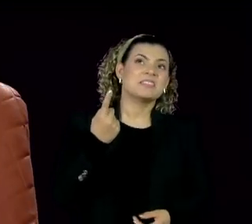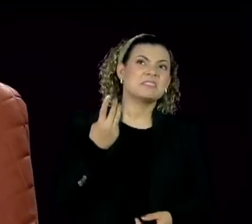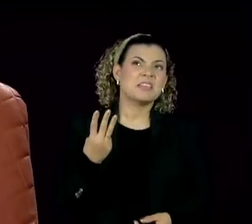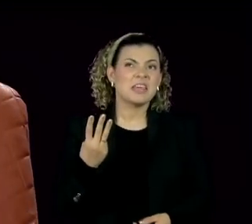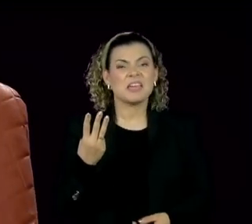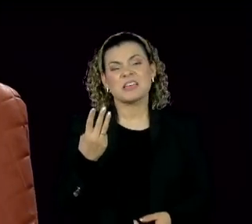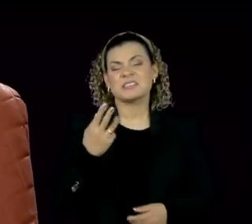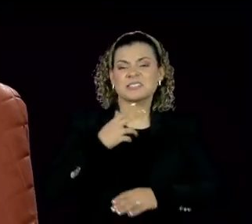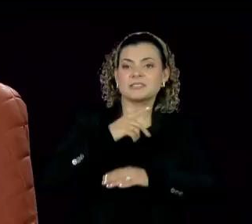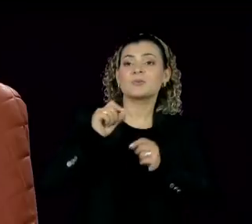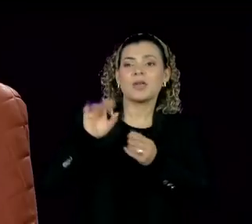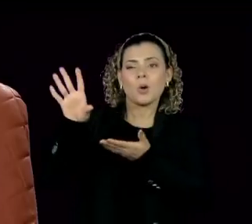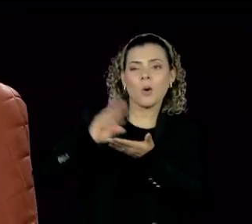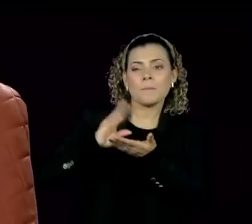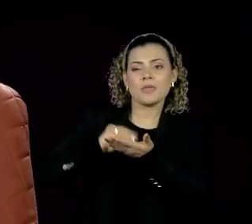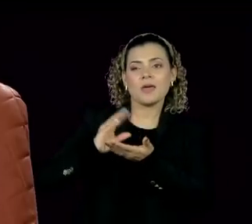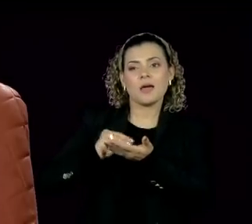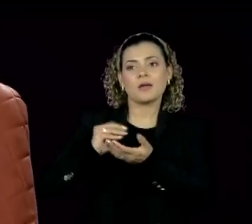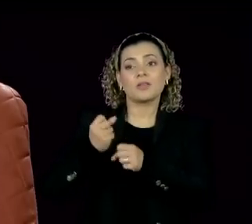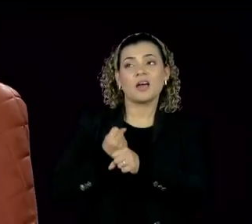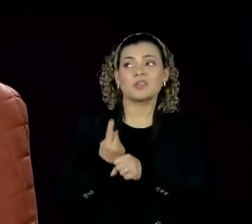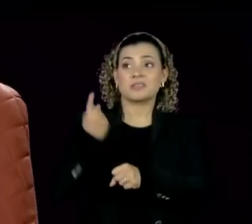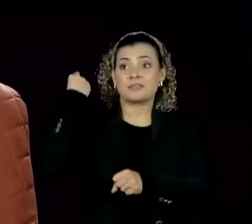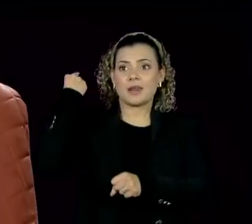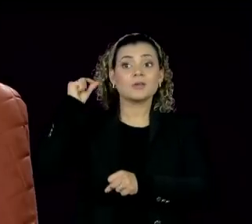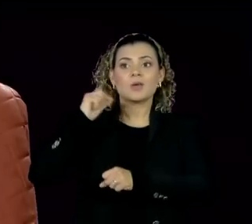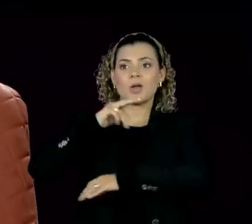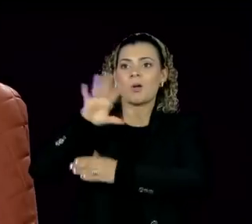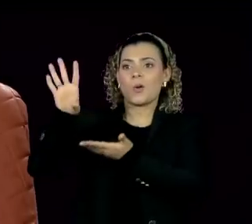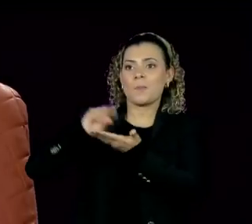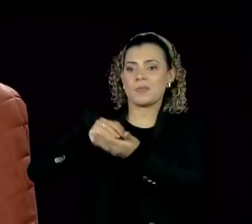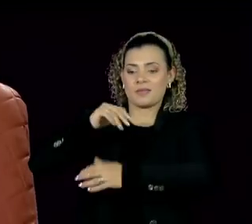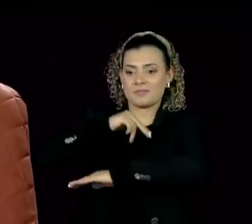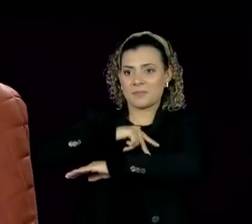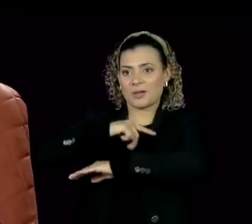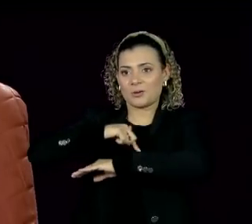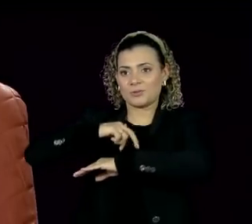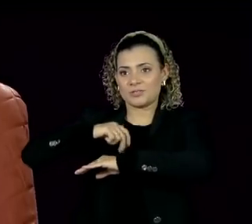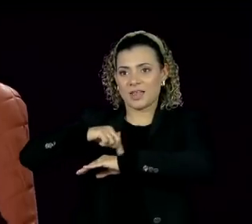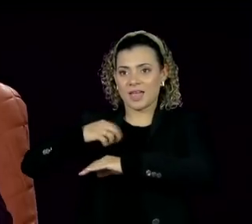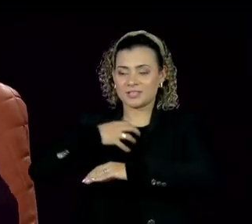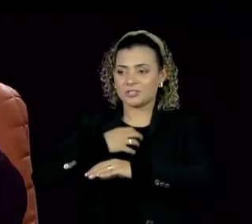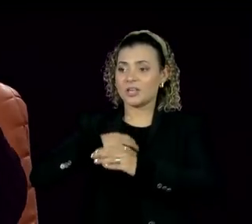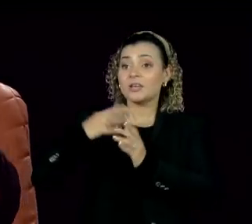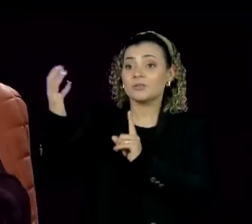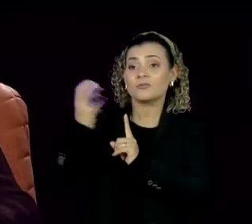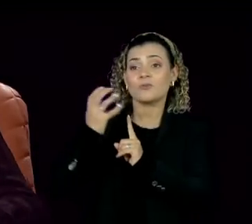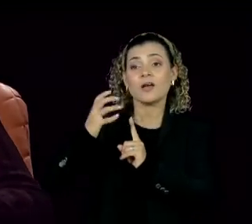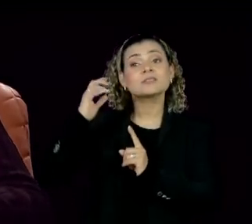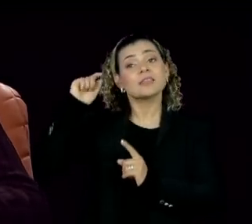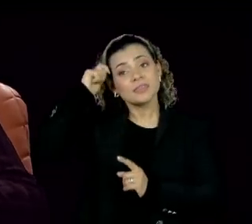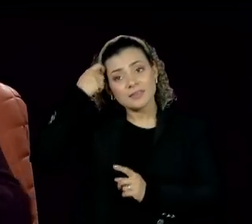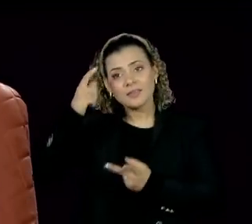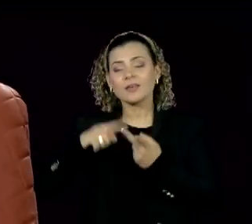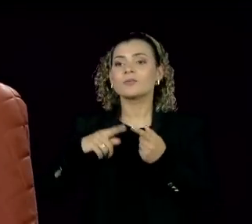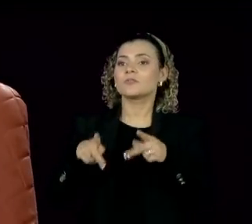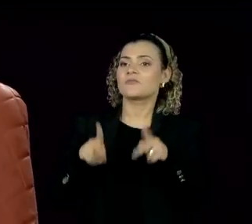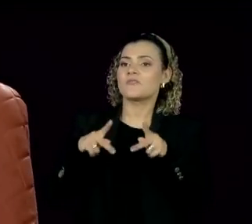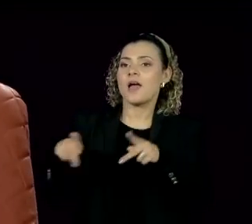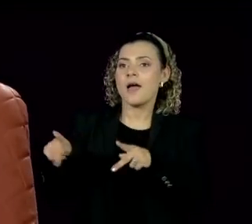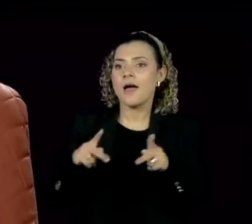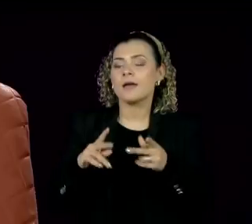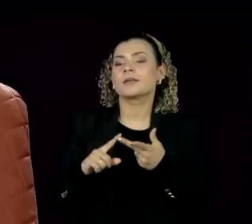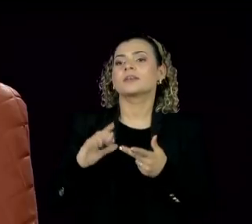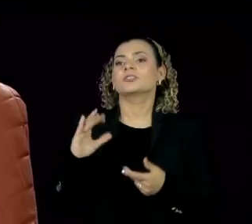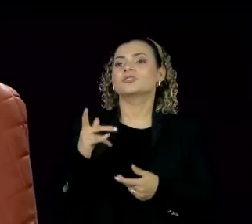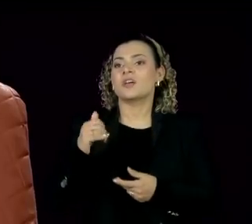Michael Jackson, né? Mas trazendo a dança e a música dançante, black, assim, que era a minha referência, com funk, com charme. E